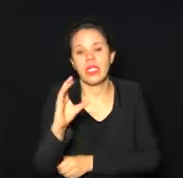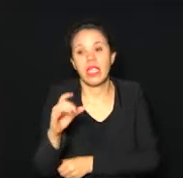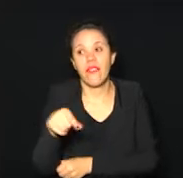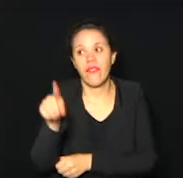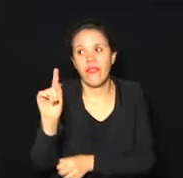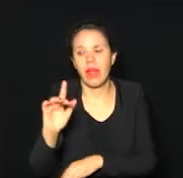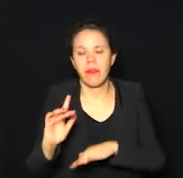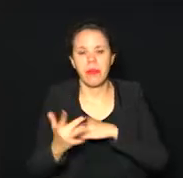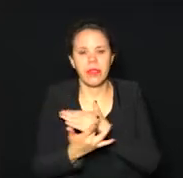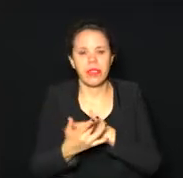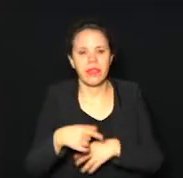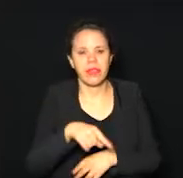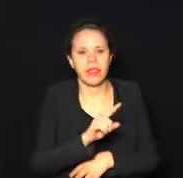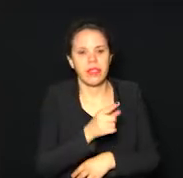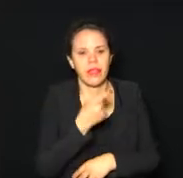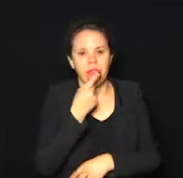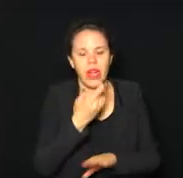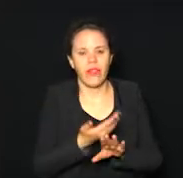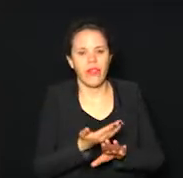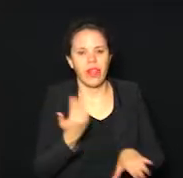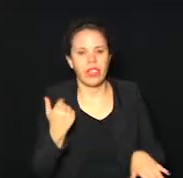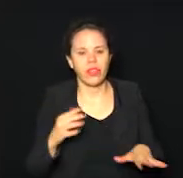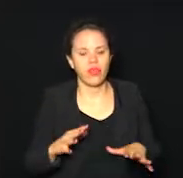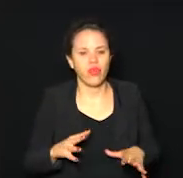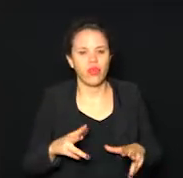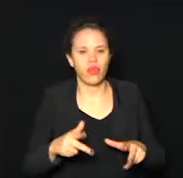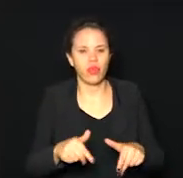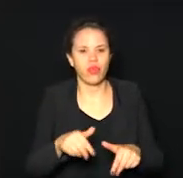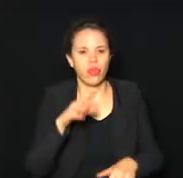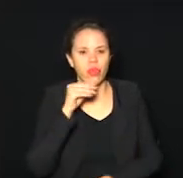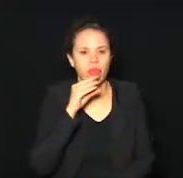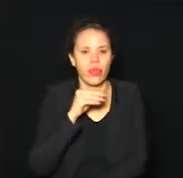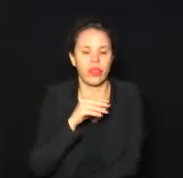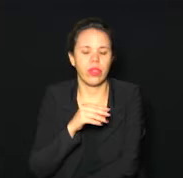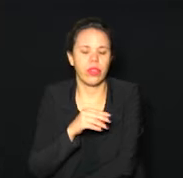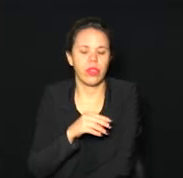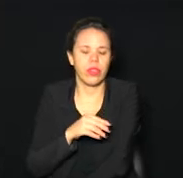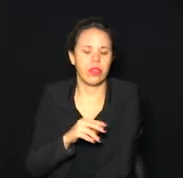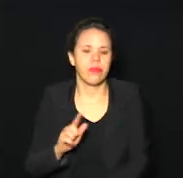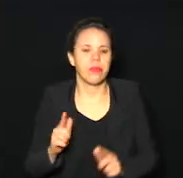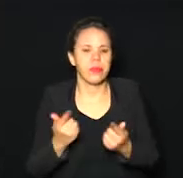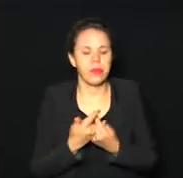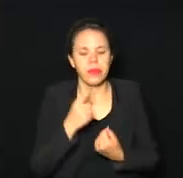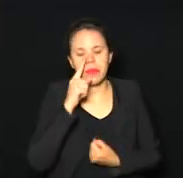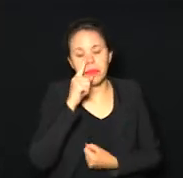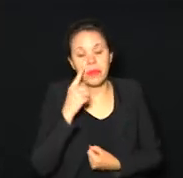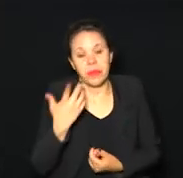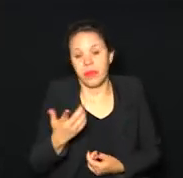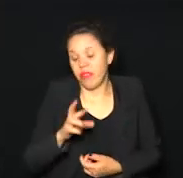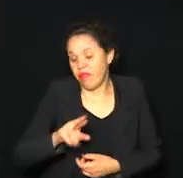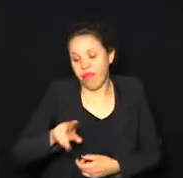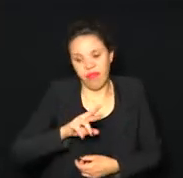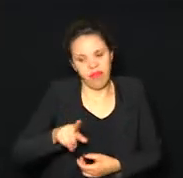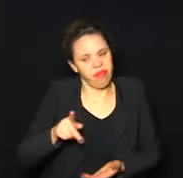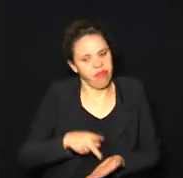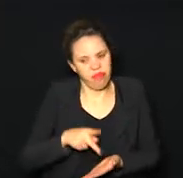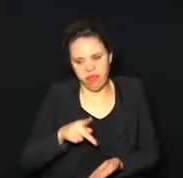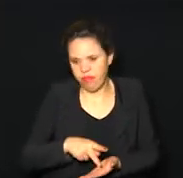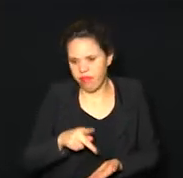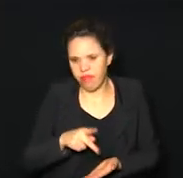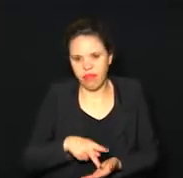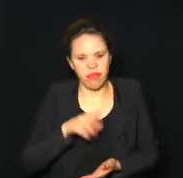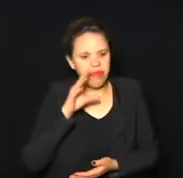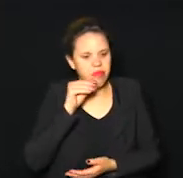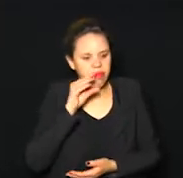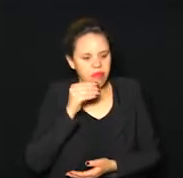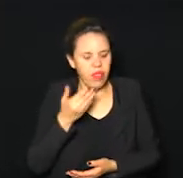mídia e vai falar que afastou todos os trabalhadores do grupo de risco, e isso não é verdade. Está aí essa funcionária